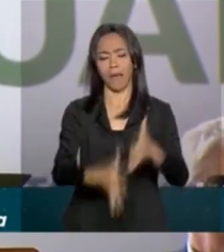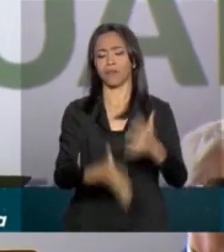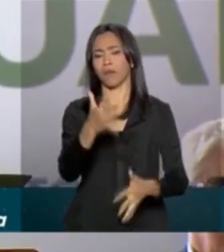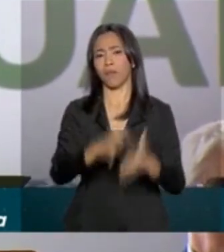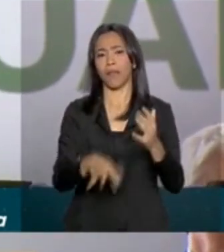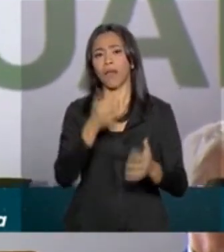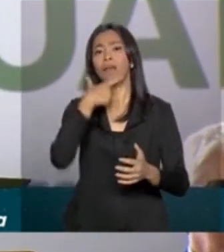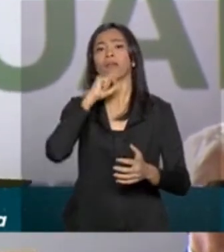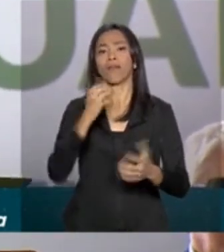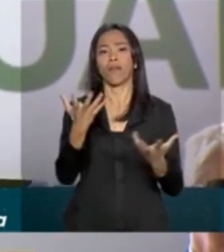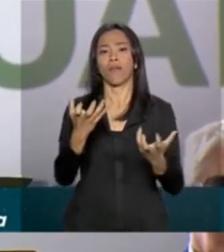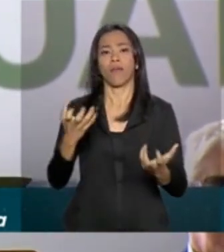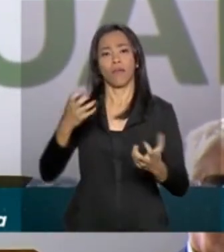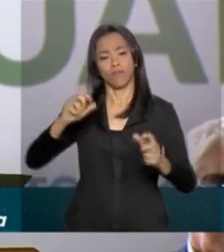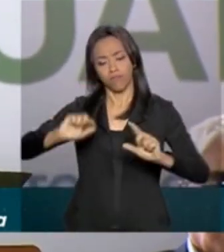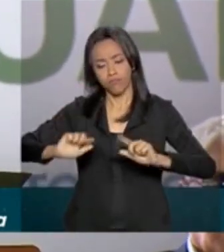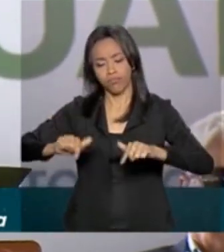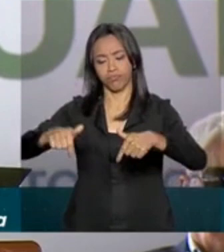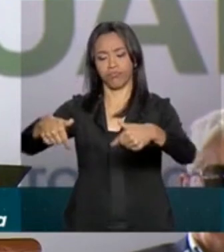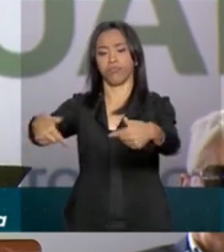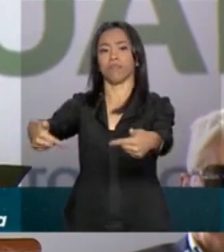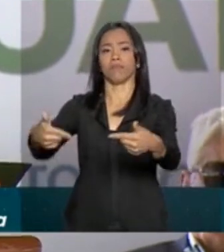quer produzir.